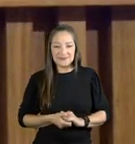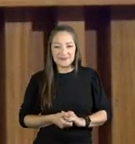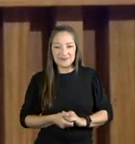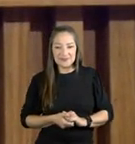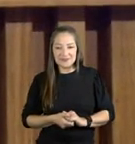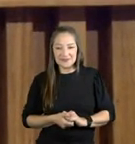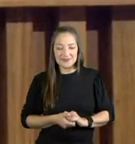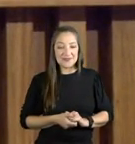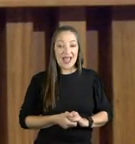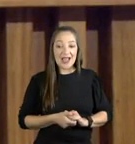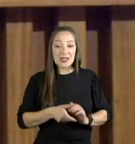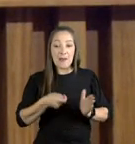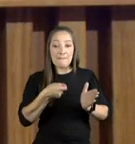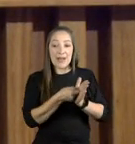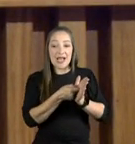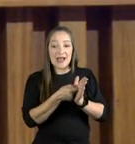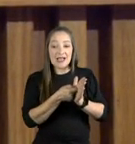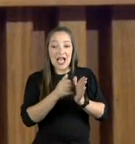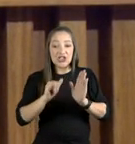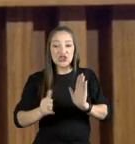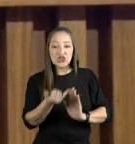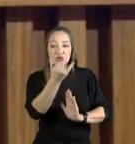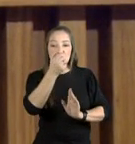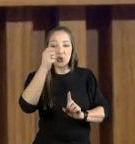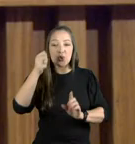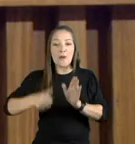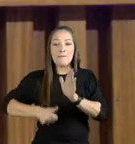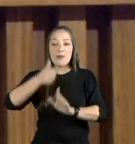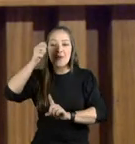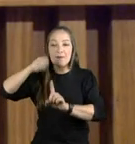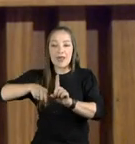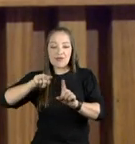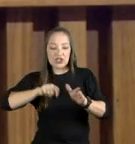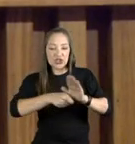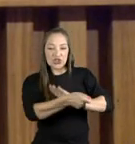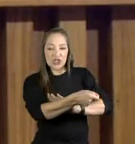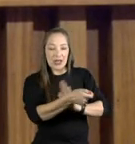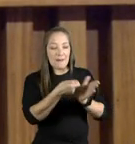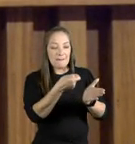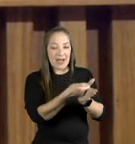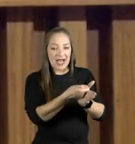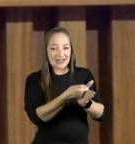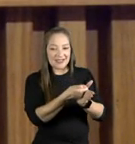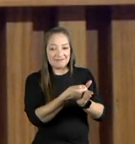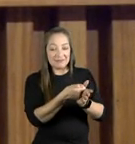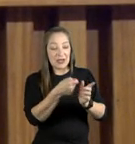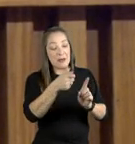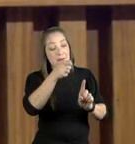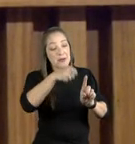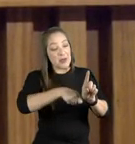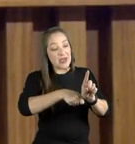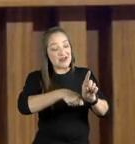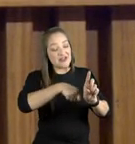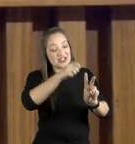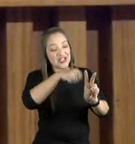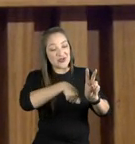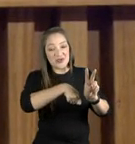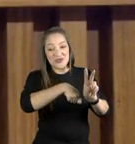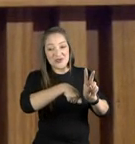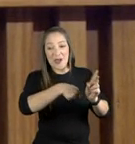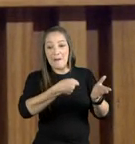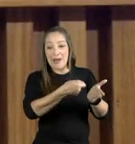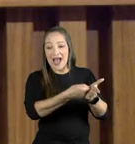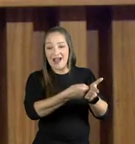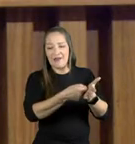juros do primeiro mês. Aí você vai pôr o dinheiro, ela vai te pagar os juros do segundo mês. E aí você vai